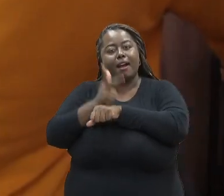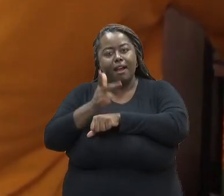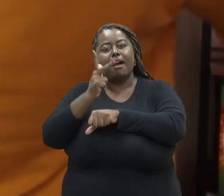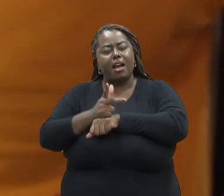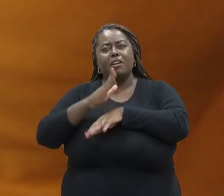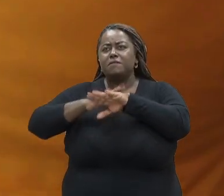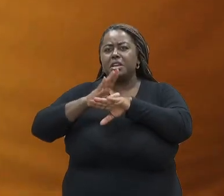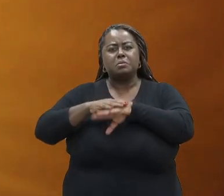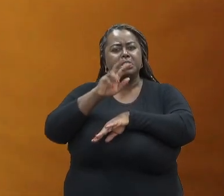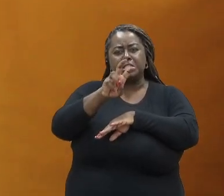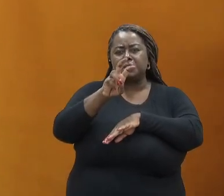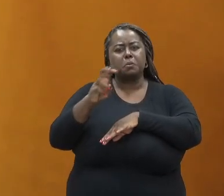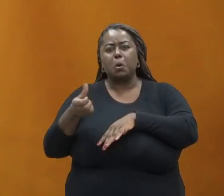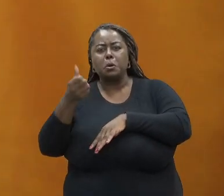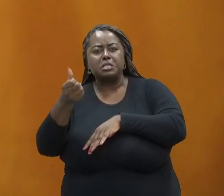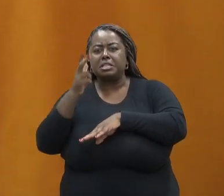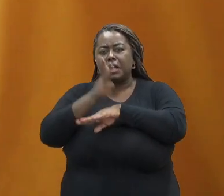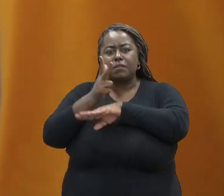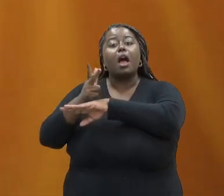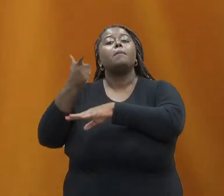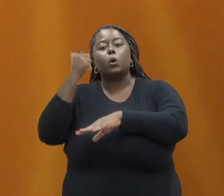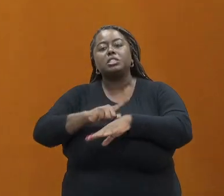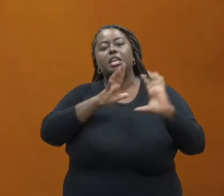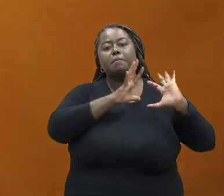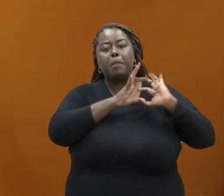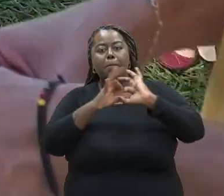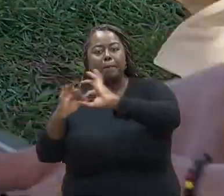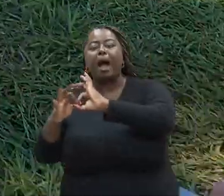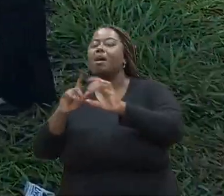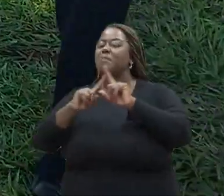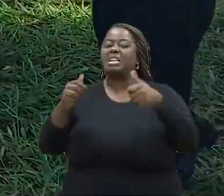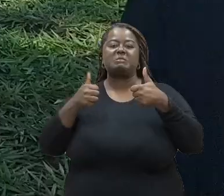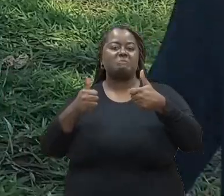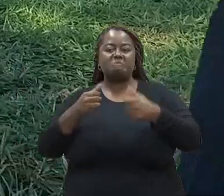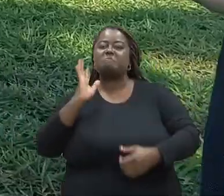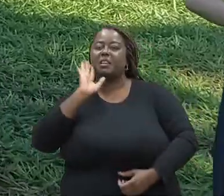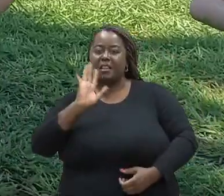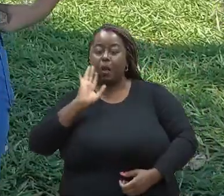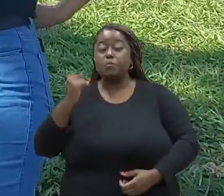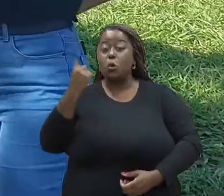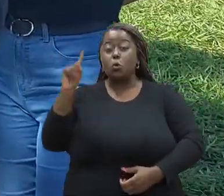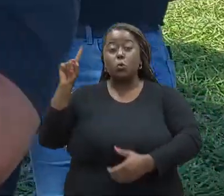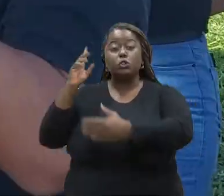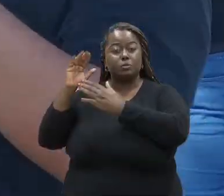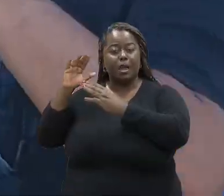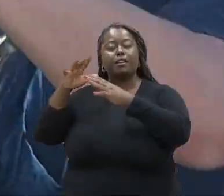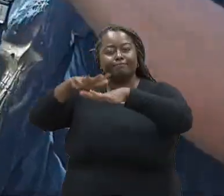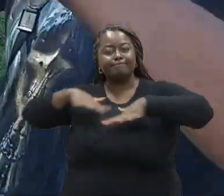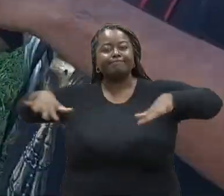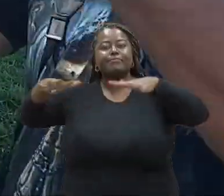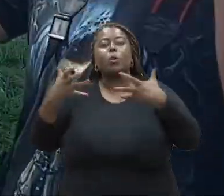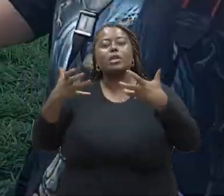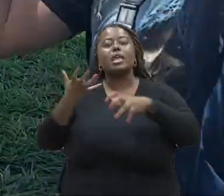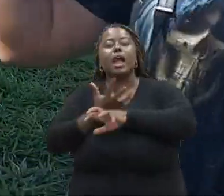6 gravações ali até a gente conseguir mesmo fazer o plano sequência, mas foi muito legal. A última cena eu queria muito gravar num